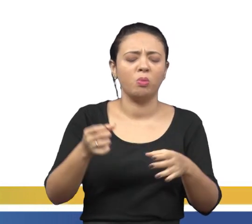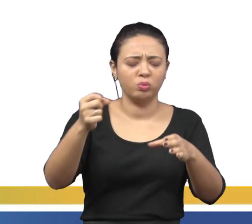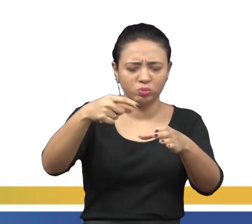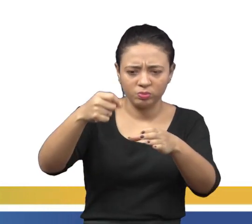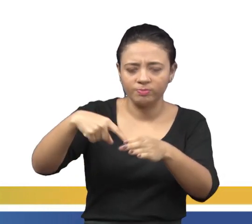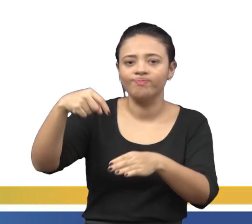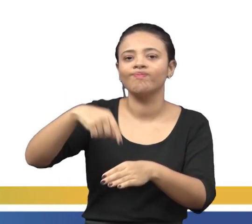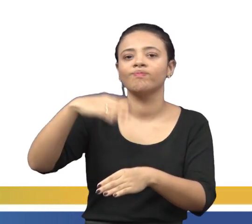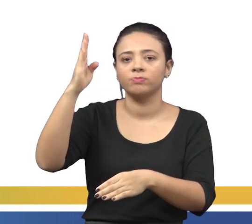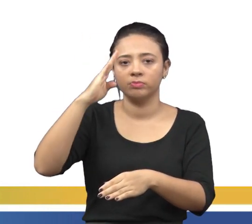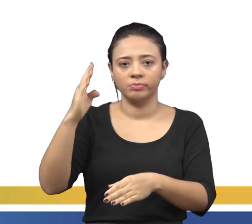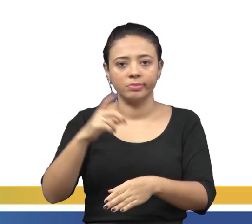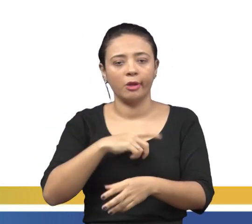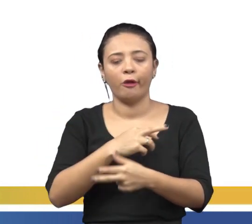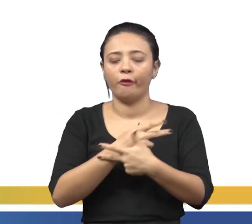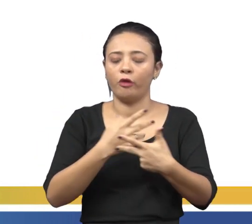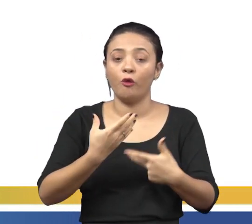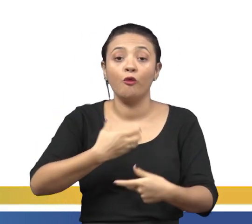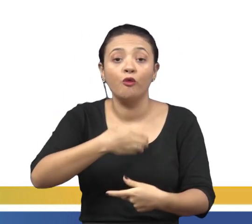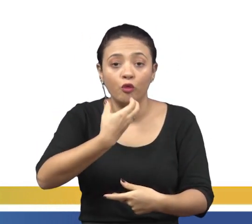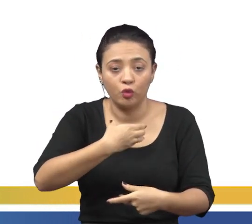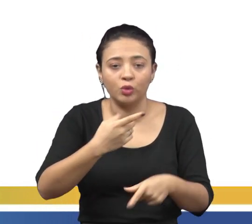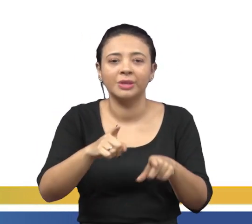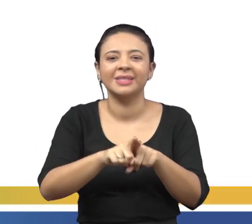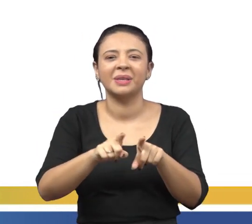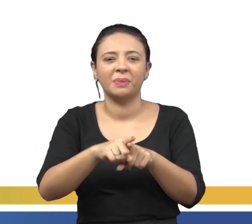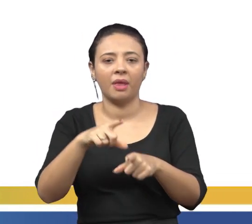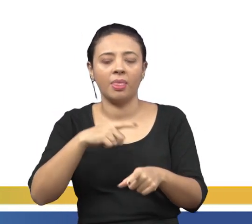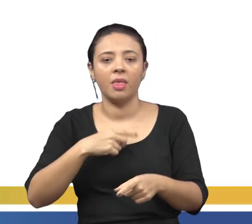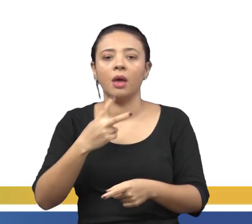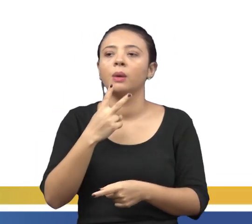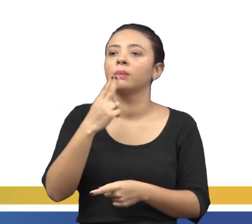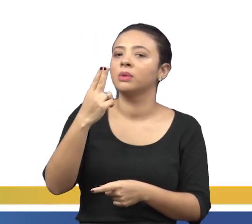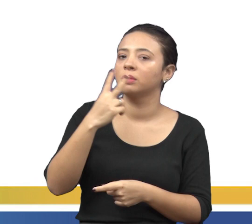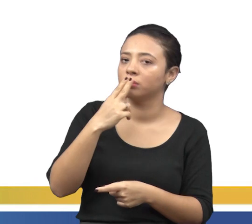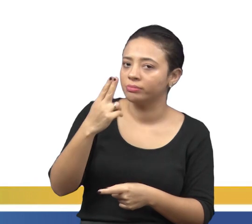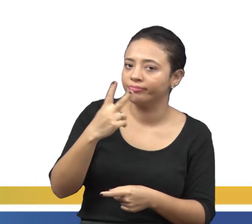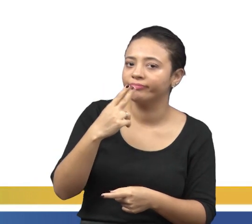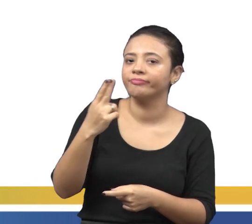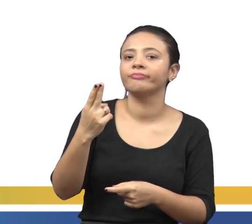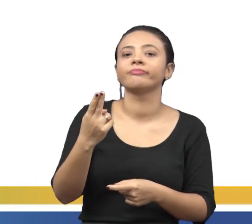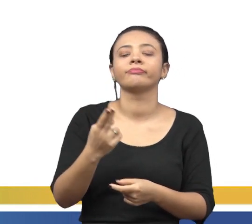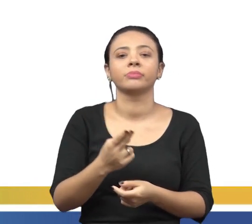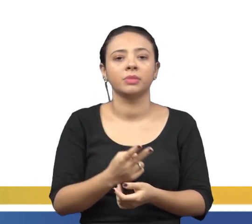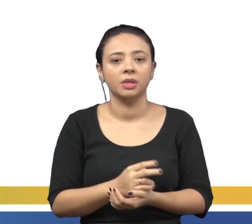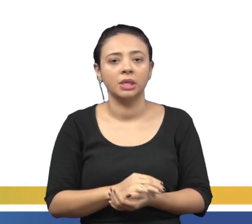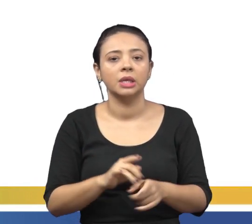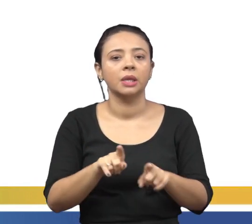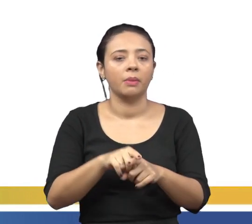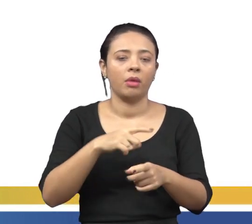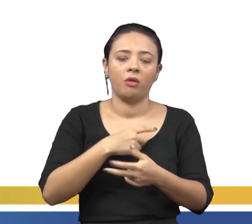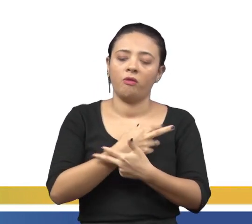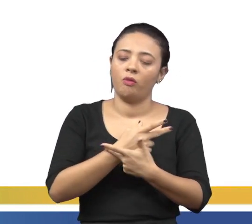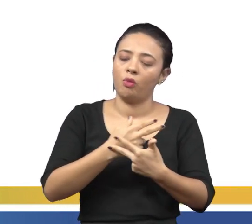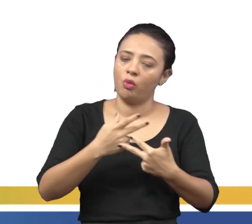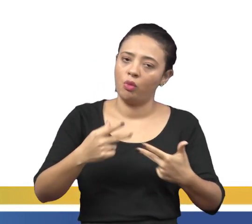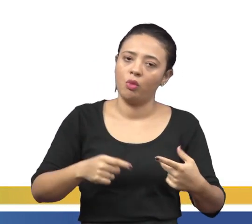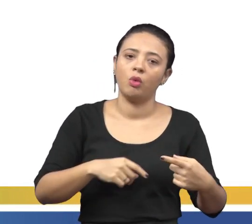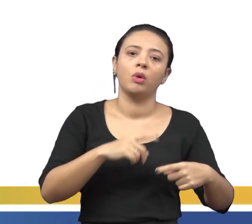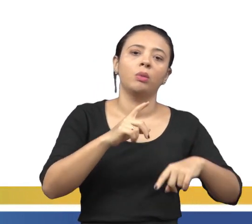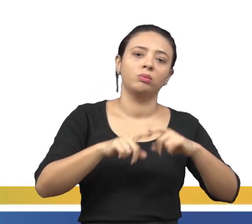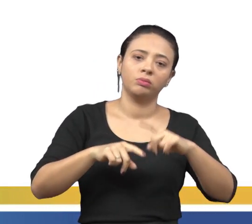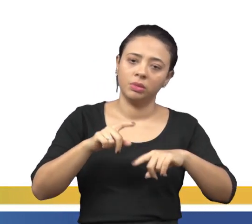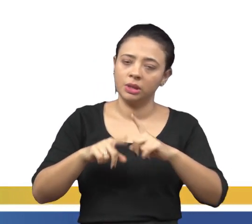também tem fruticultura, temos o fumo, que é a questão do tabaco, tá? Então a gente tem alguns outros produtos bastante interessantes,